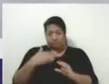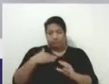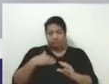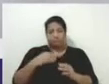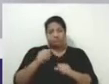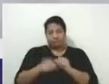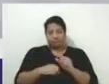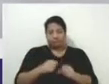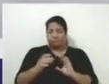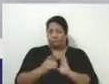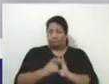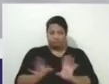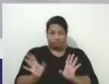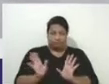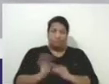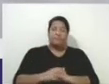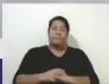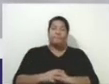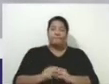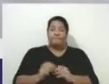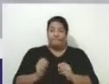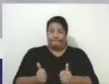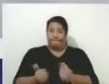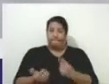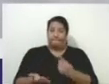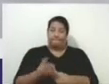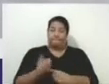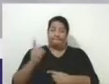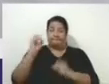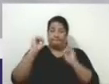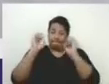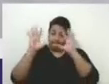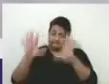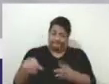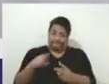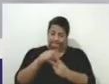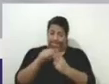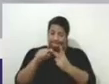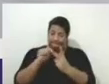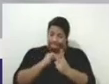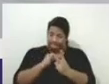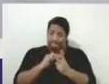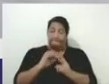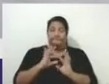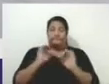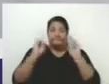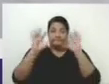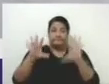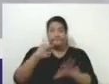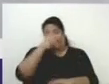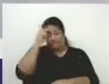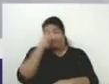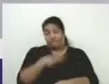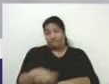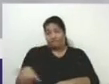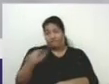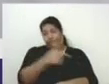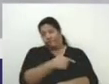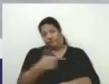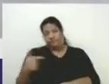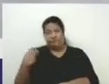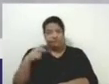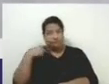vontade, tá bom? E que Deus abençoe vocês, abençoe todos aqui, nessa semana, como o vereador Palinha disse, semana